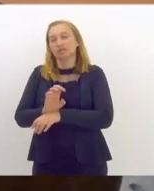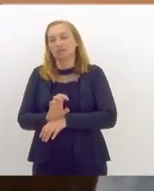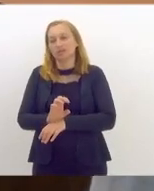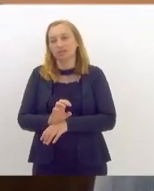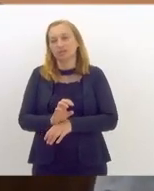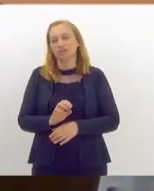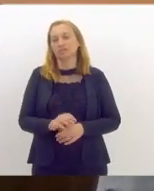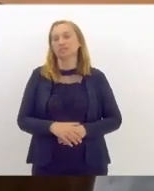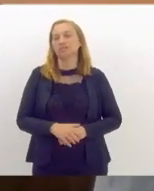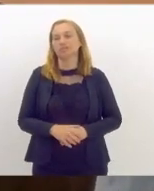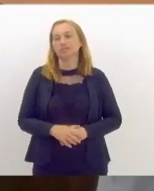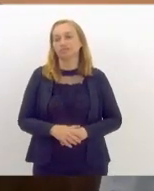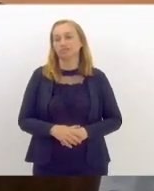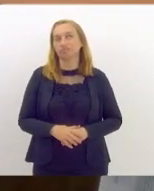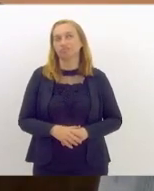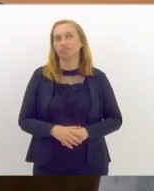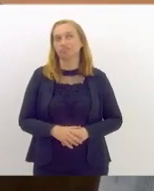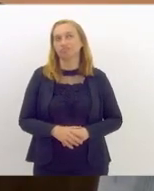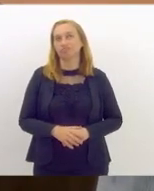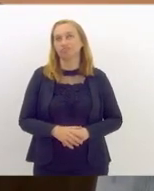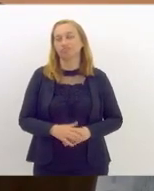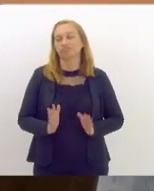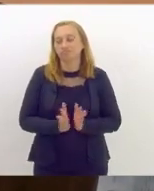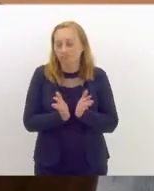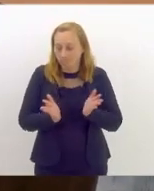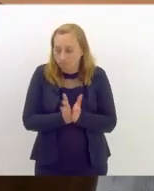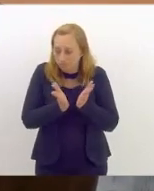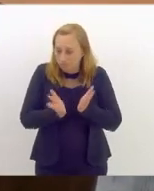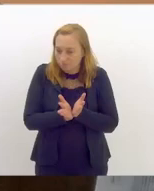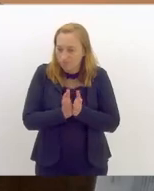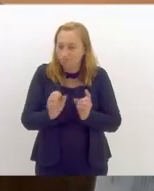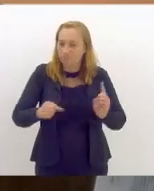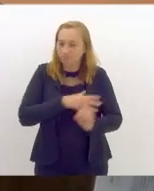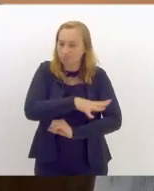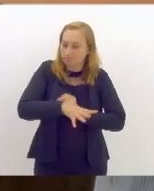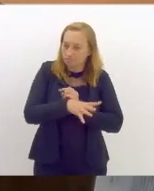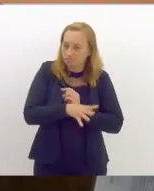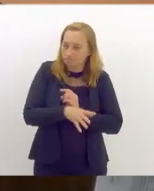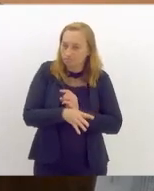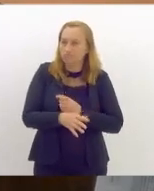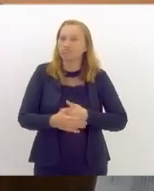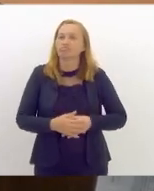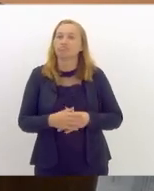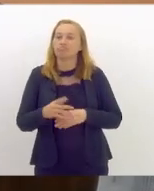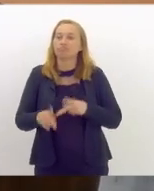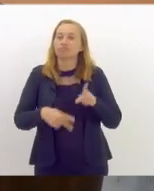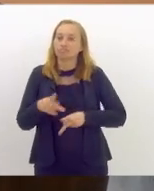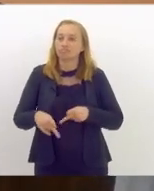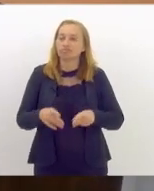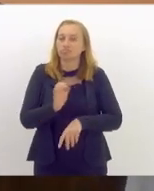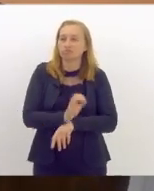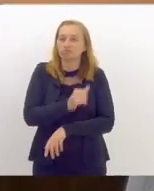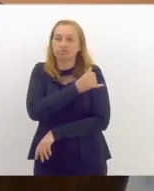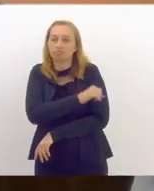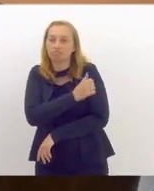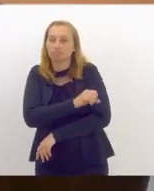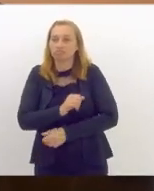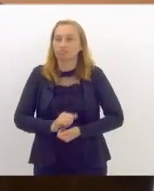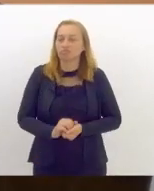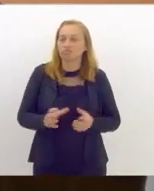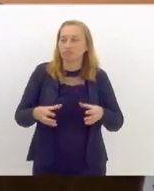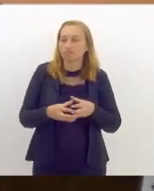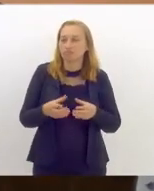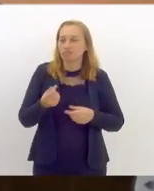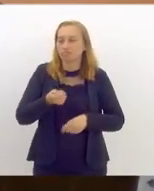a situação de grave vulnerabilidade social pra Série de princípio da população do Rio de Janeiro portanto no mérito para